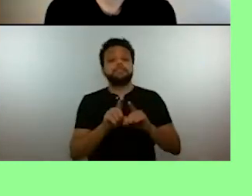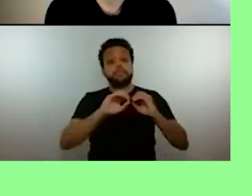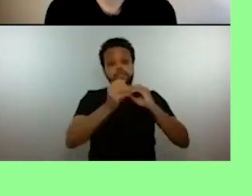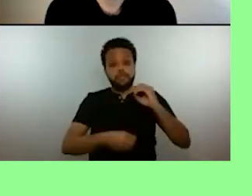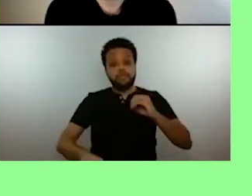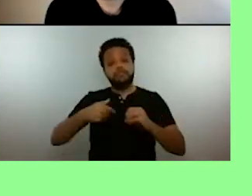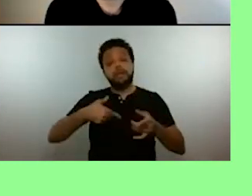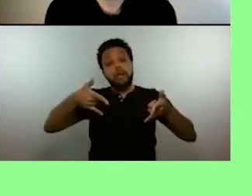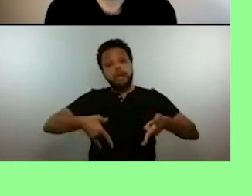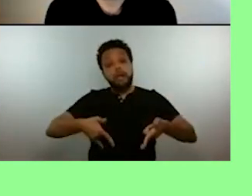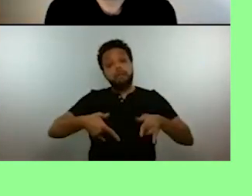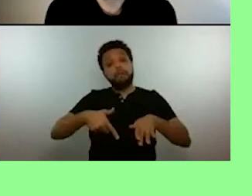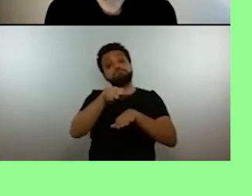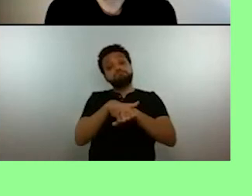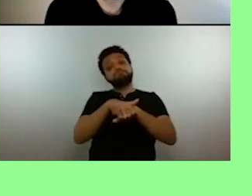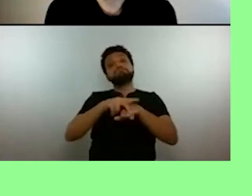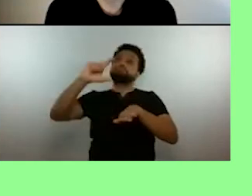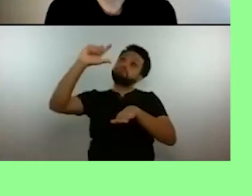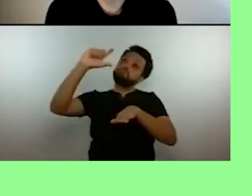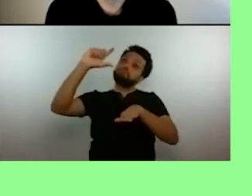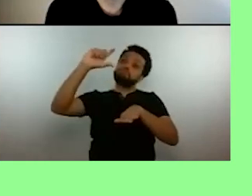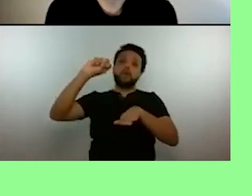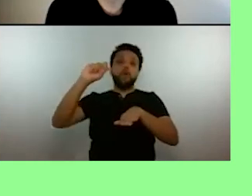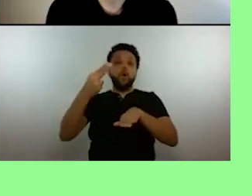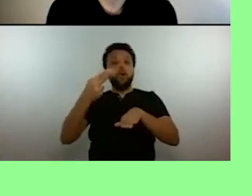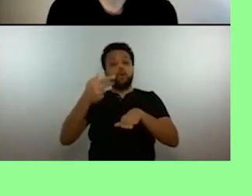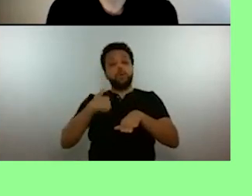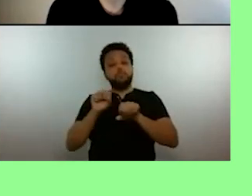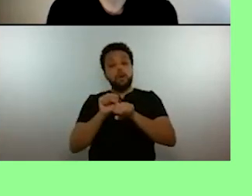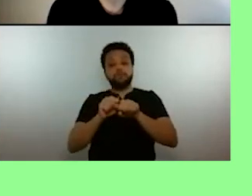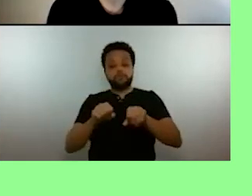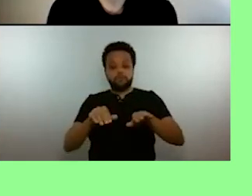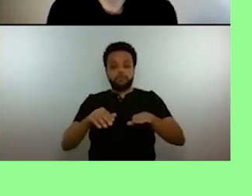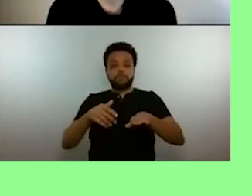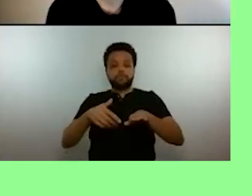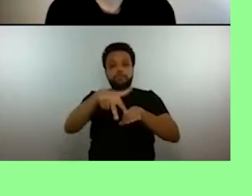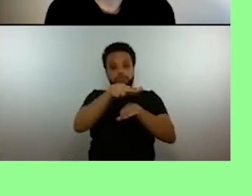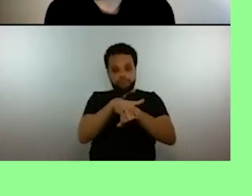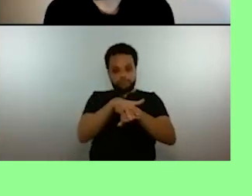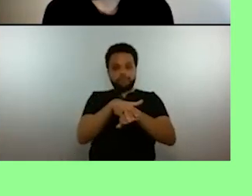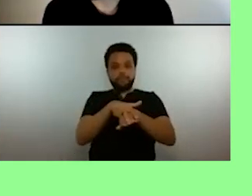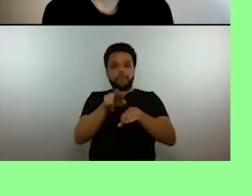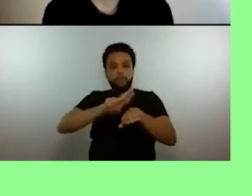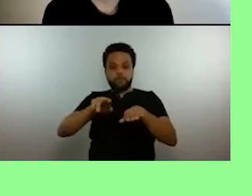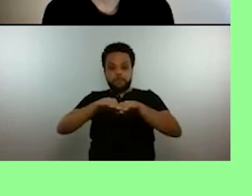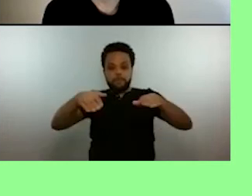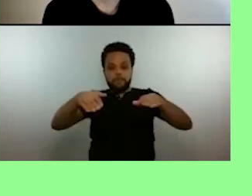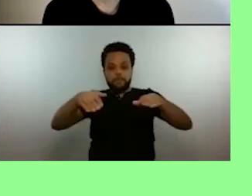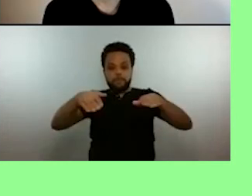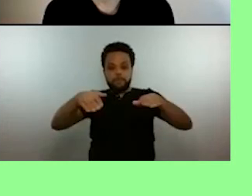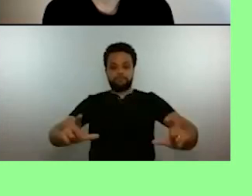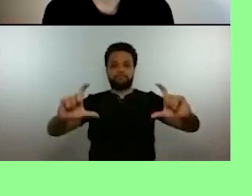na minha cama, usando uma mesa que eu tenho para adaptar, né? Eu uso do computador na